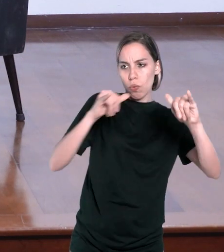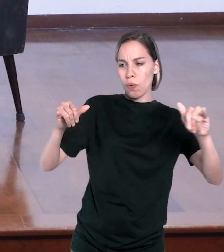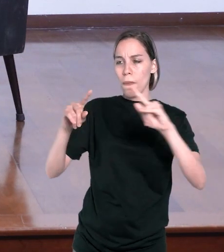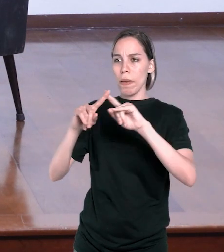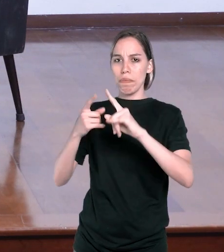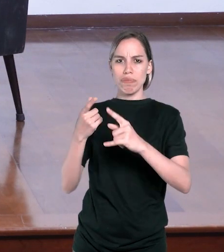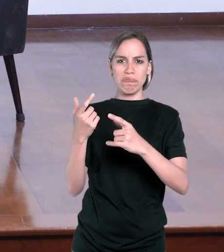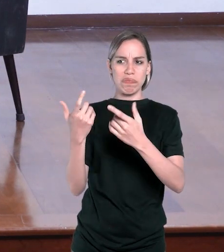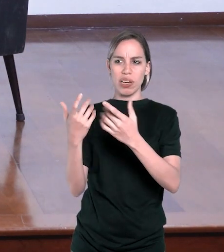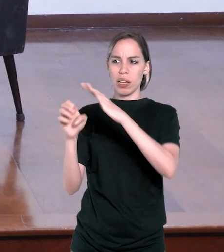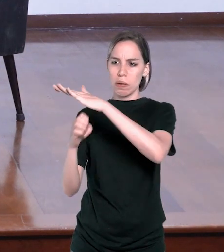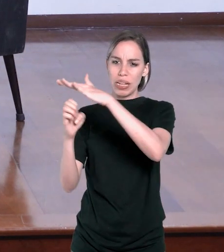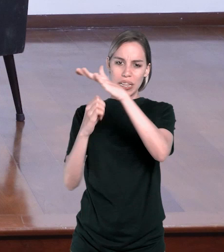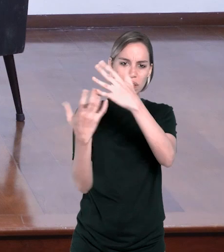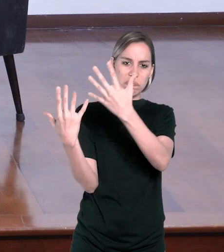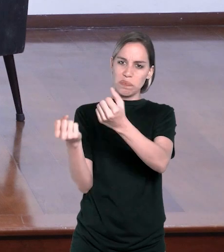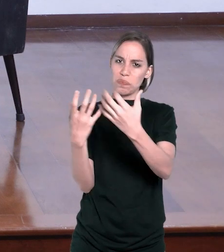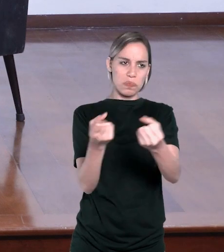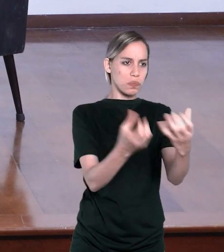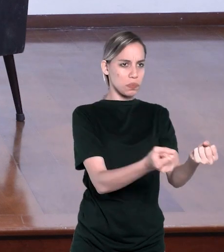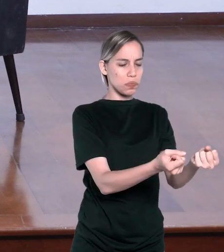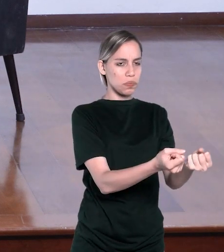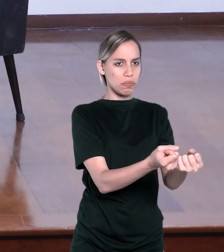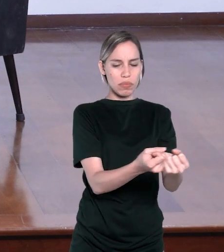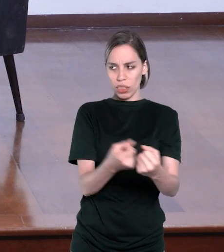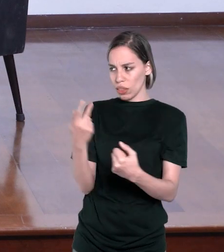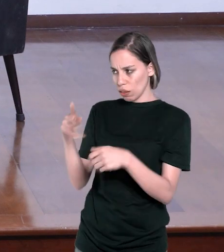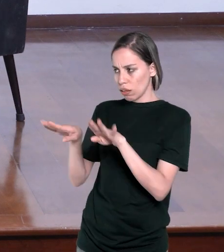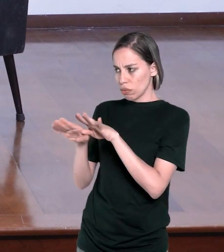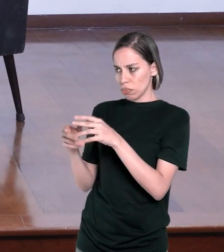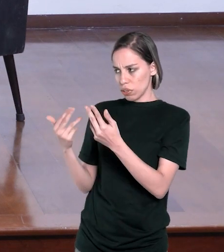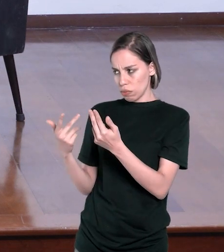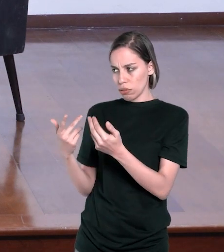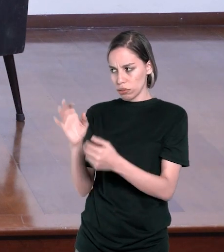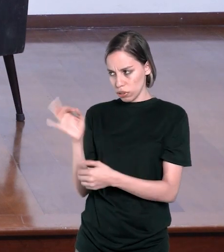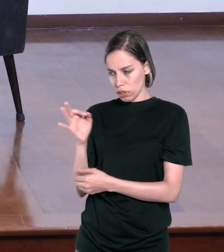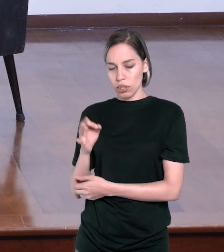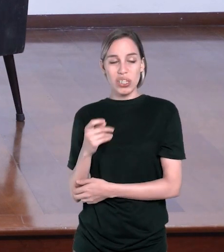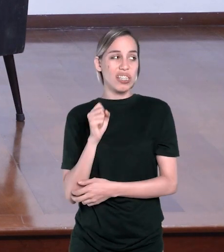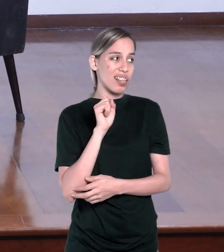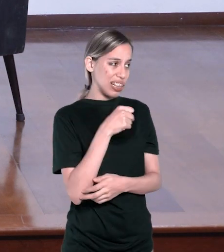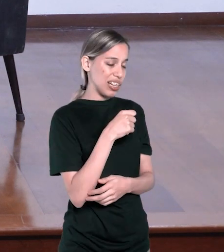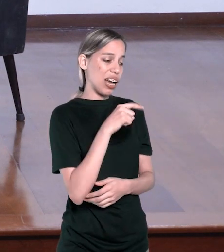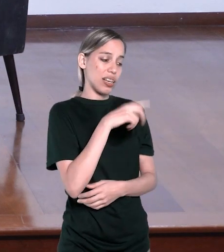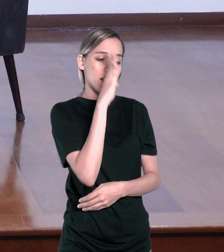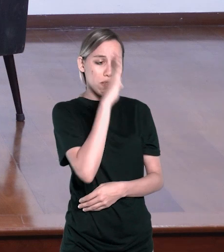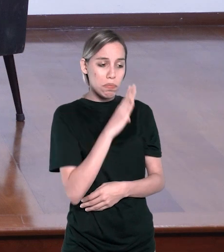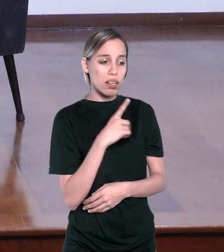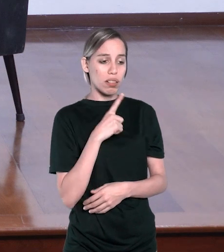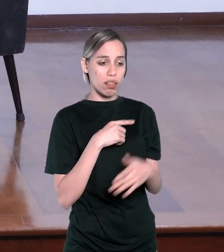né? Sim, ele foi recusado no Brasil 2 vezes